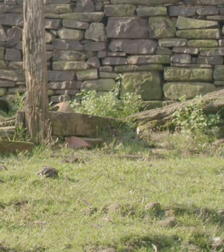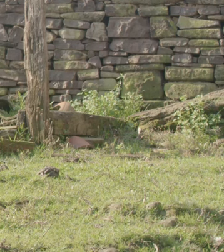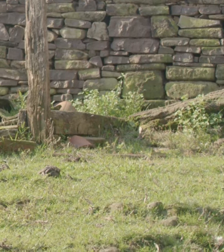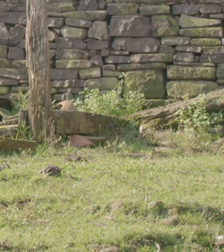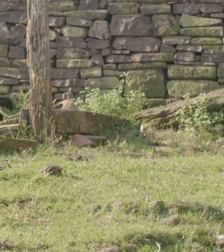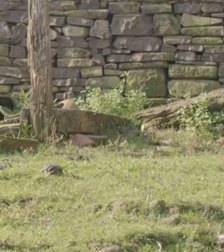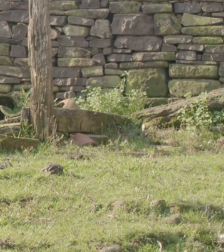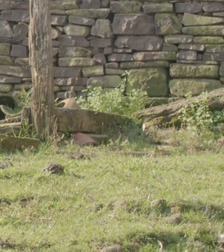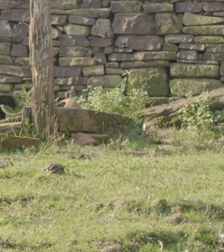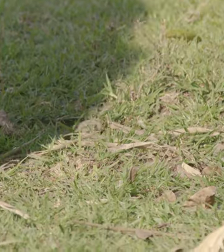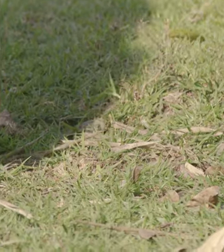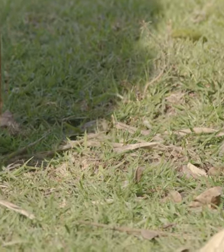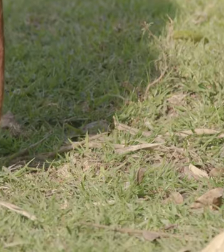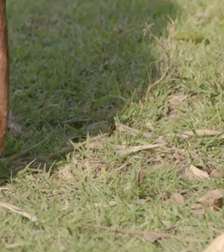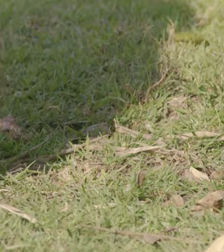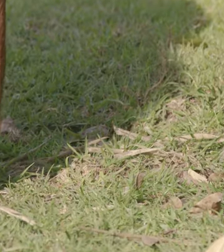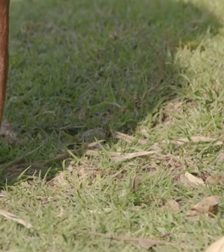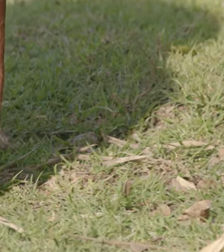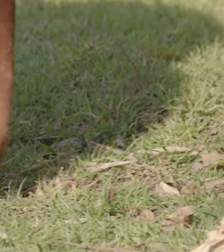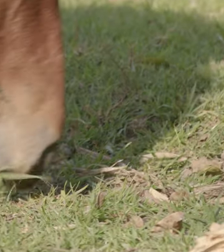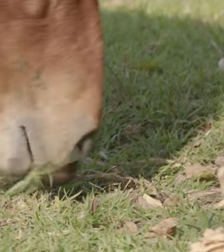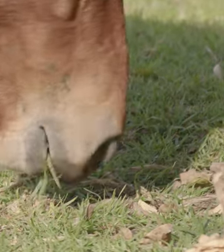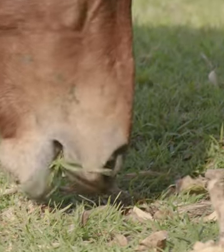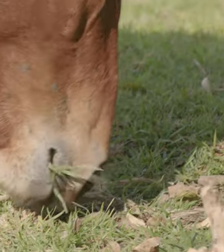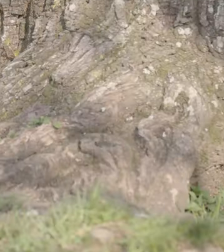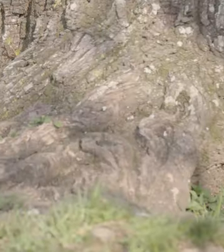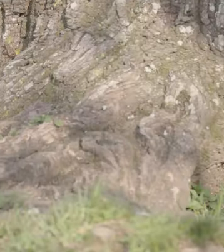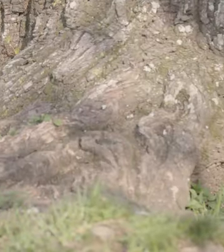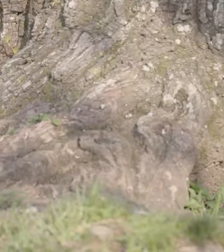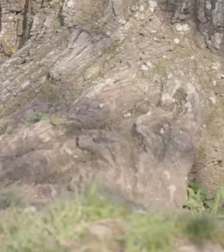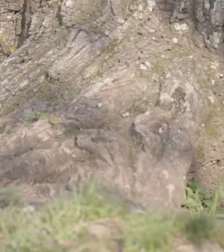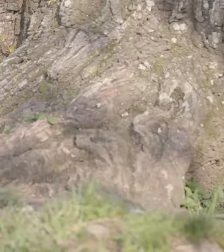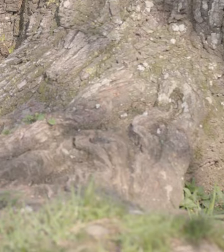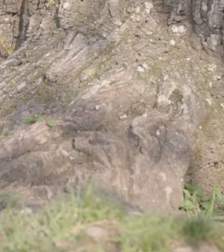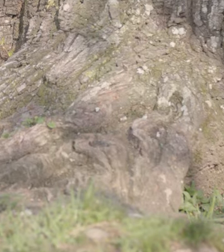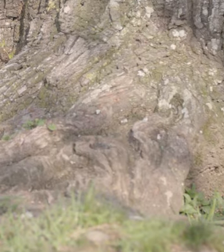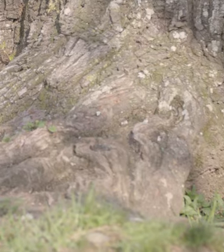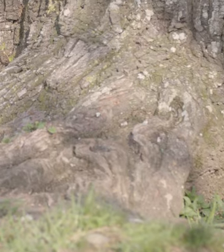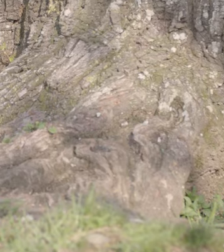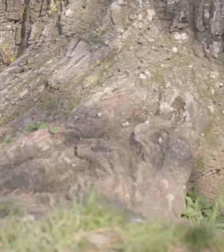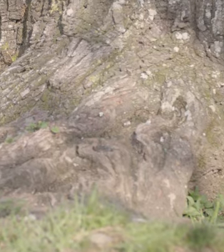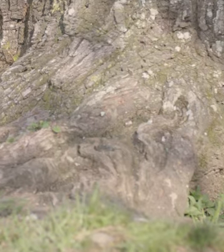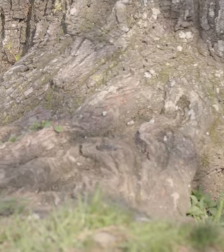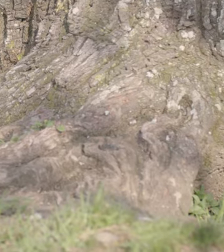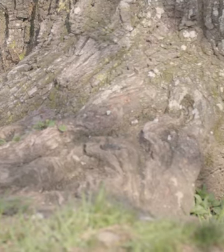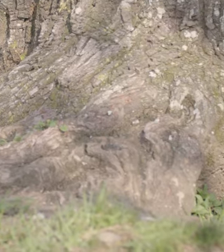pedras encaixadas um cavalo pasta dois porquinhos lado a lado um deles se coça em um tronco de árvore